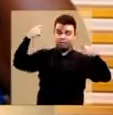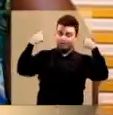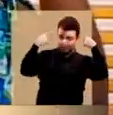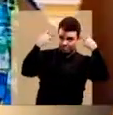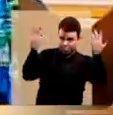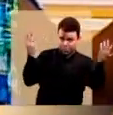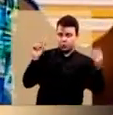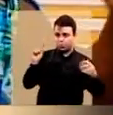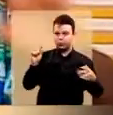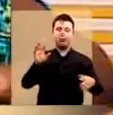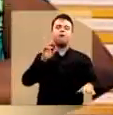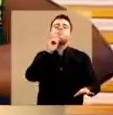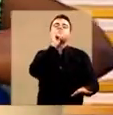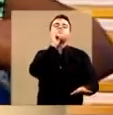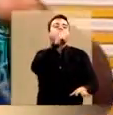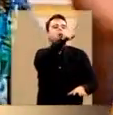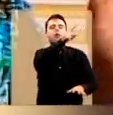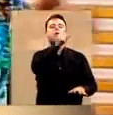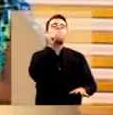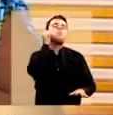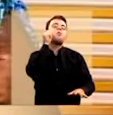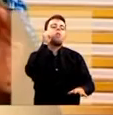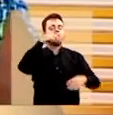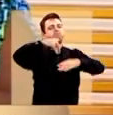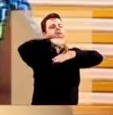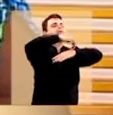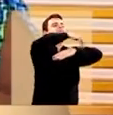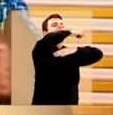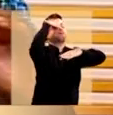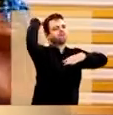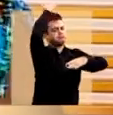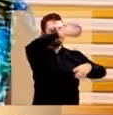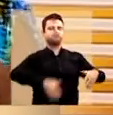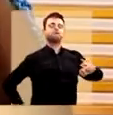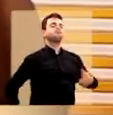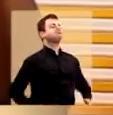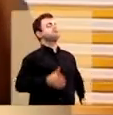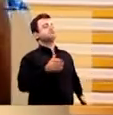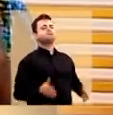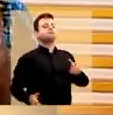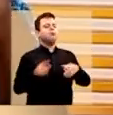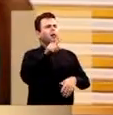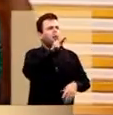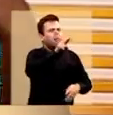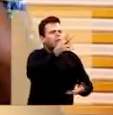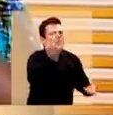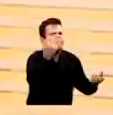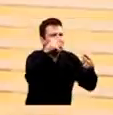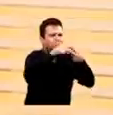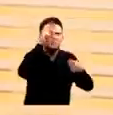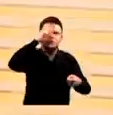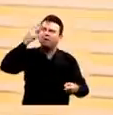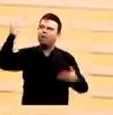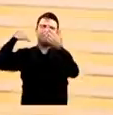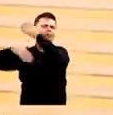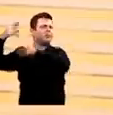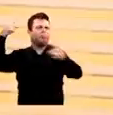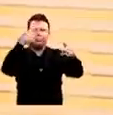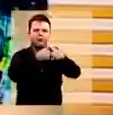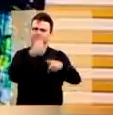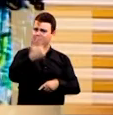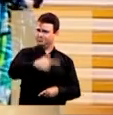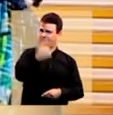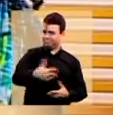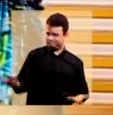esse turbante na passarela totalmente deslocado do significado que tem para mim. Assim é